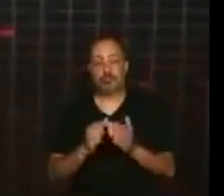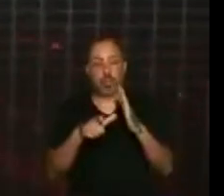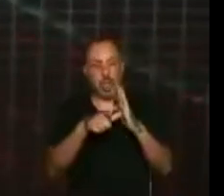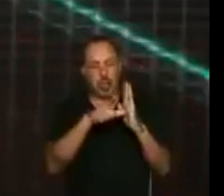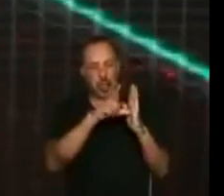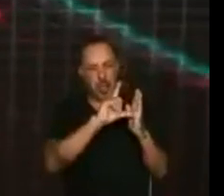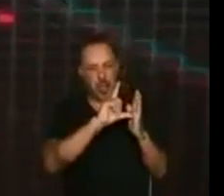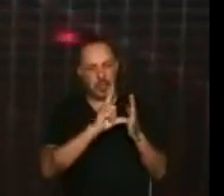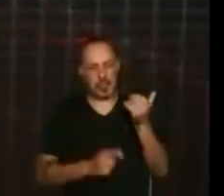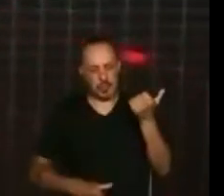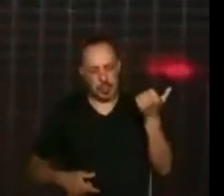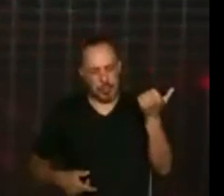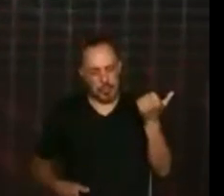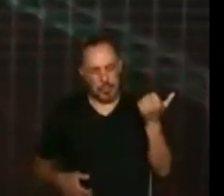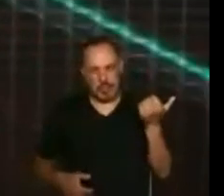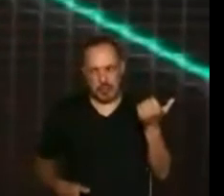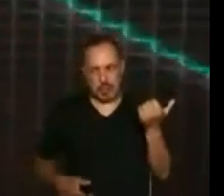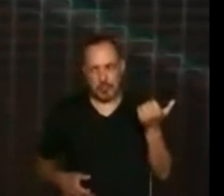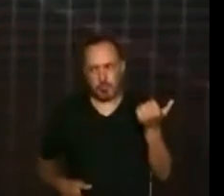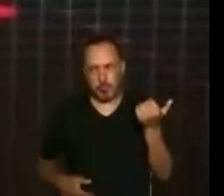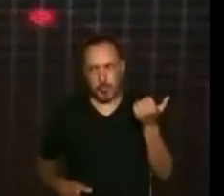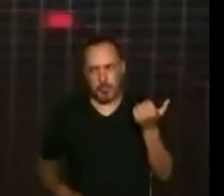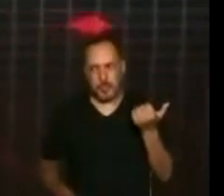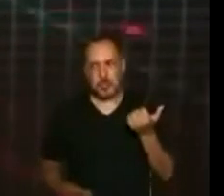Olha, gente, pelo amor de Deus.